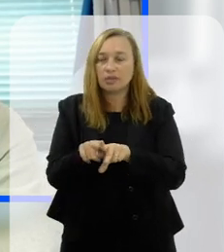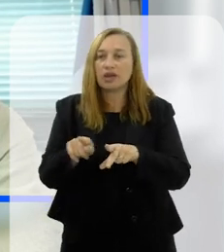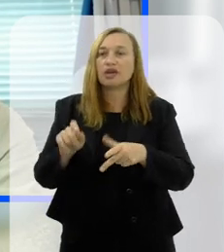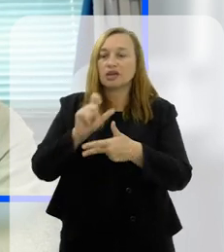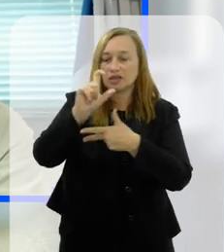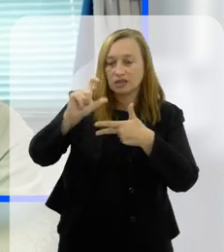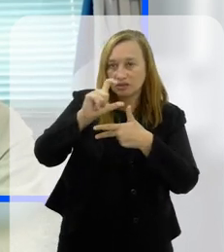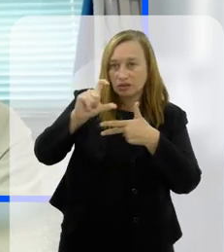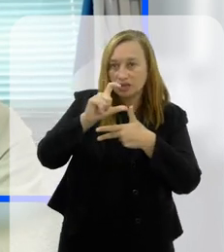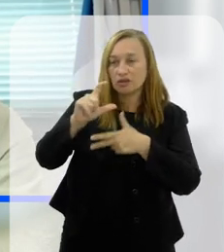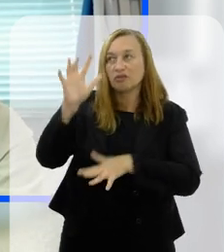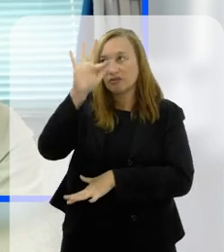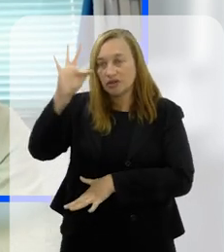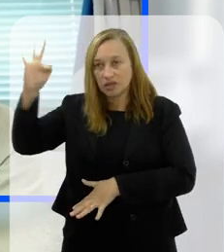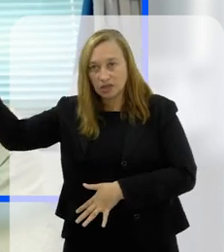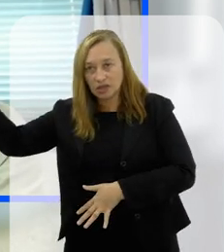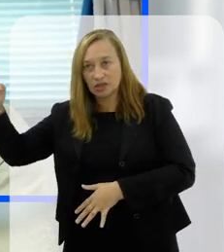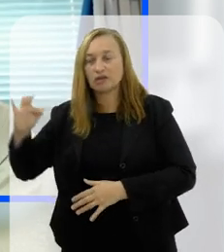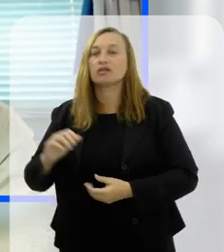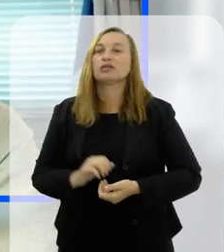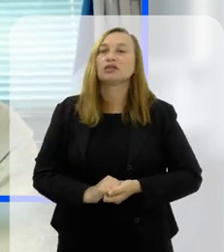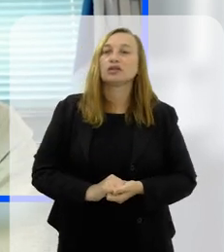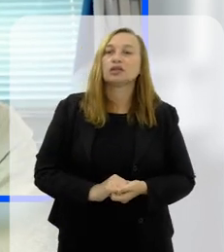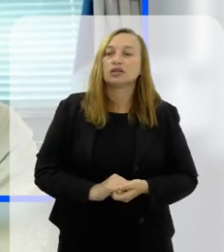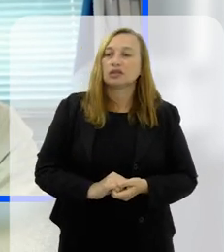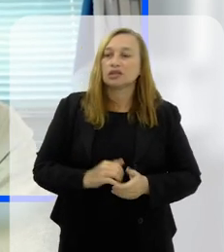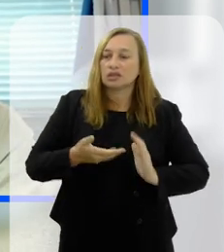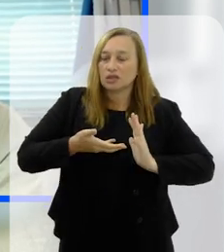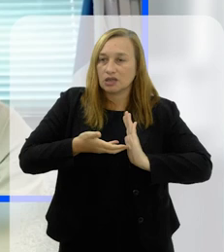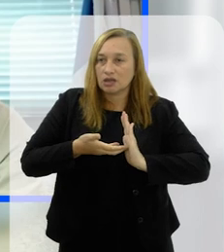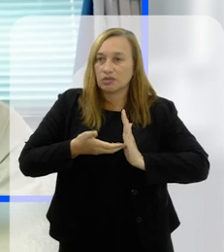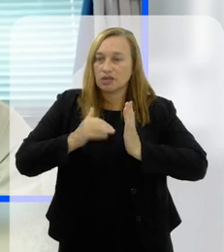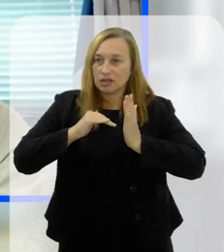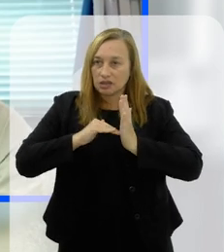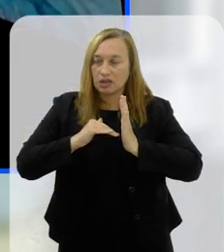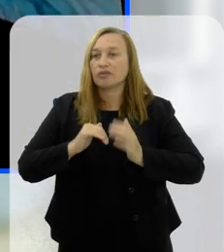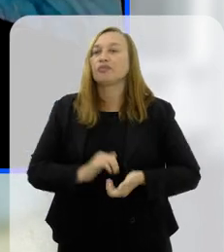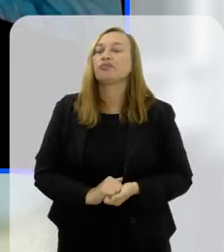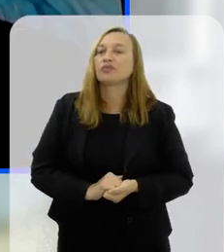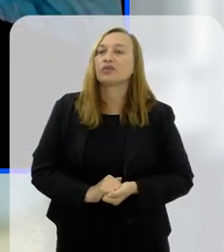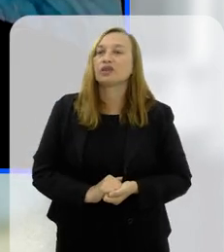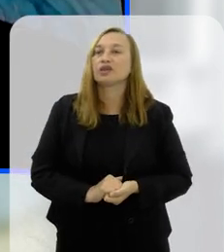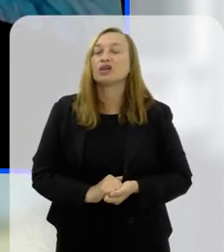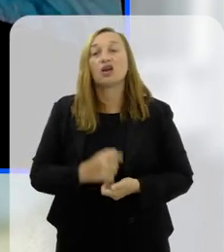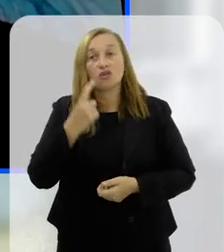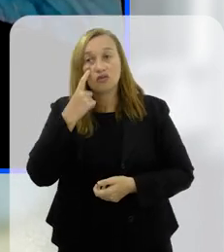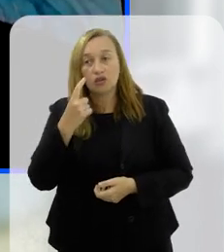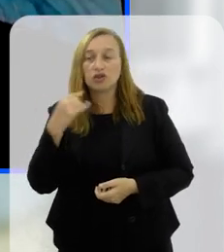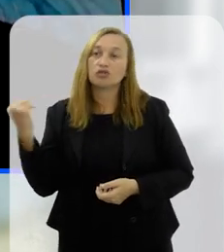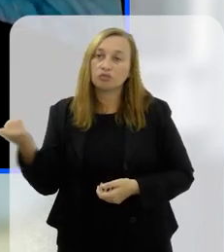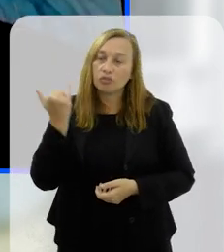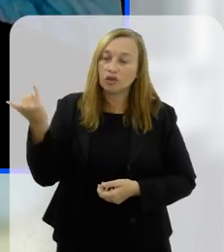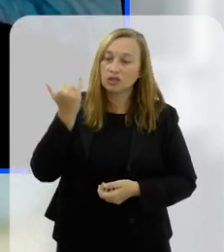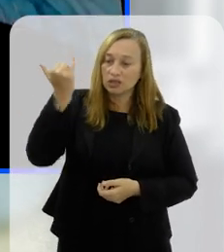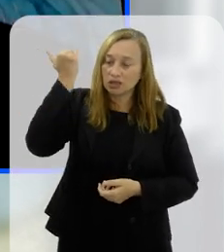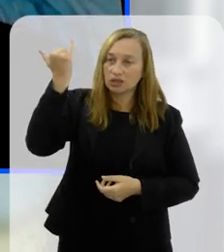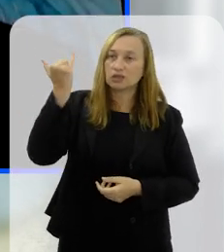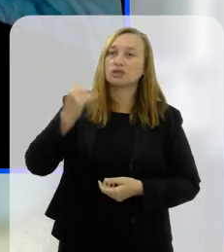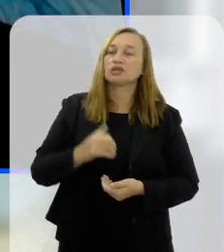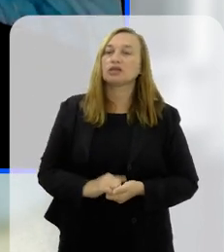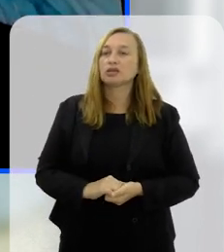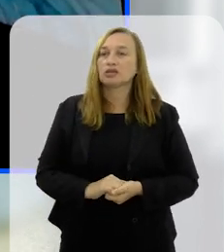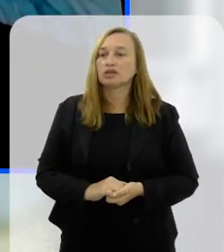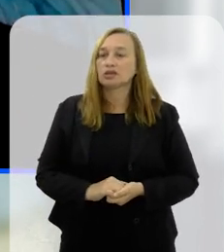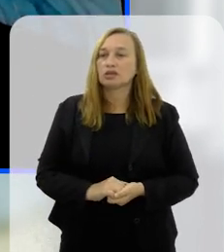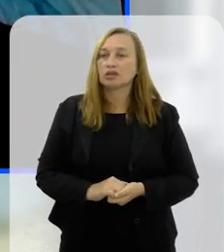quanto do executivo Federal através da câmara do Senado Então hoje eu vejo esse cenário muito positivo porque